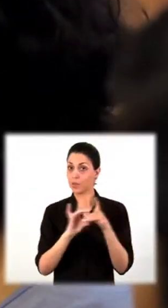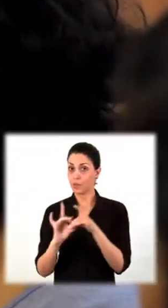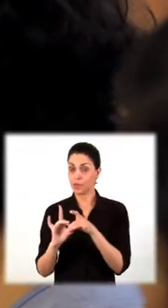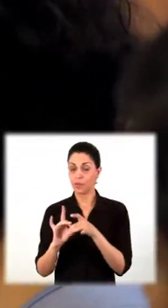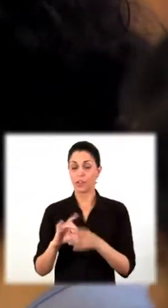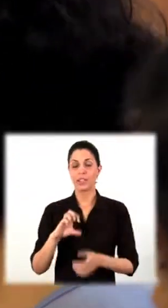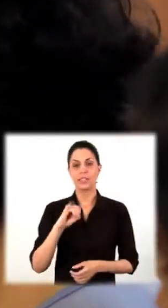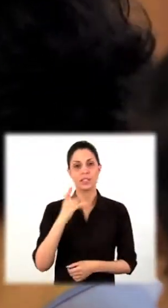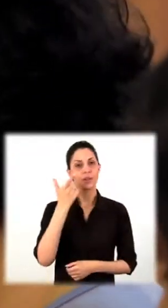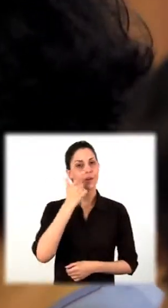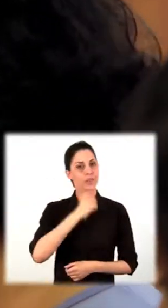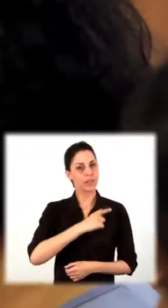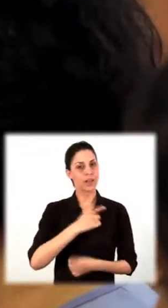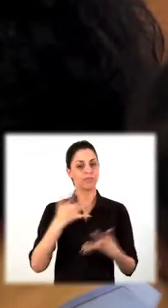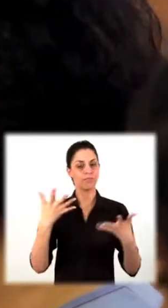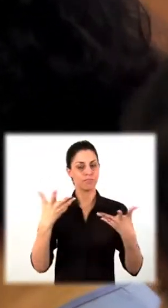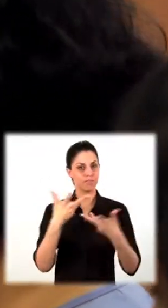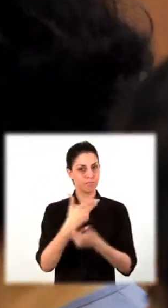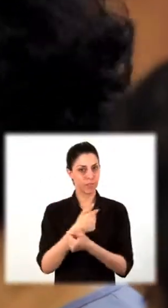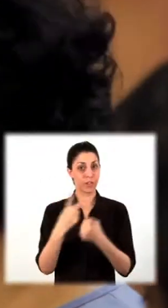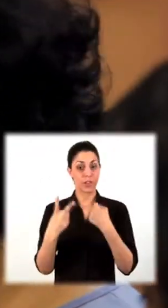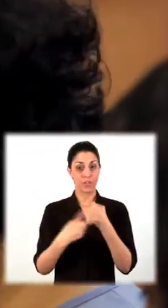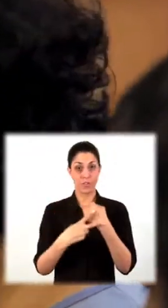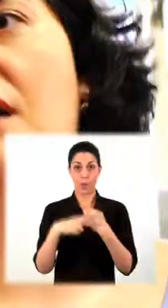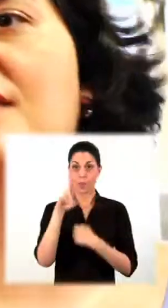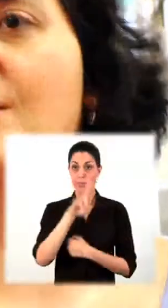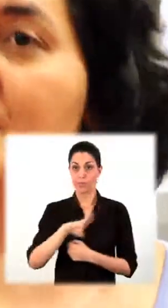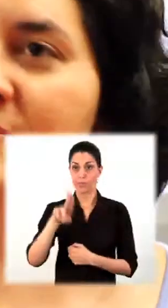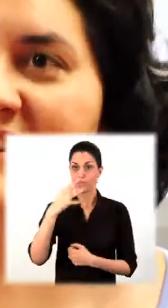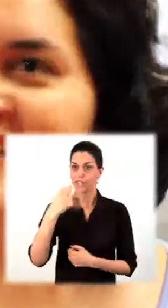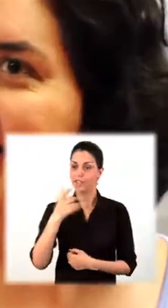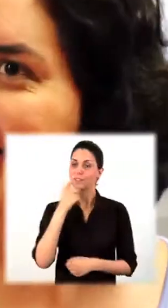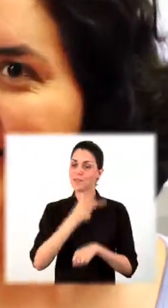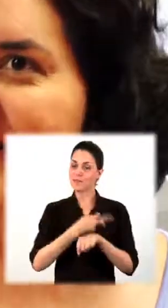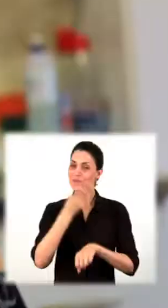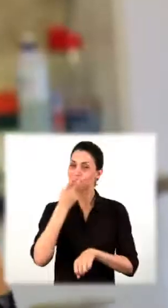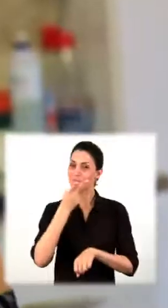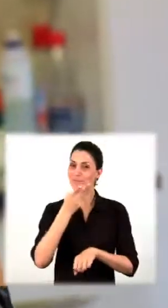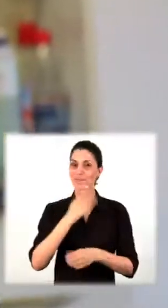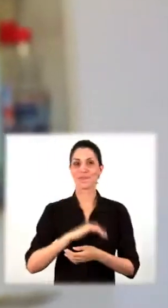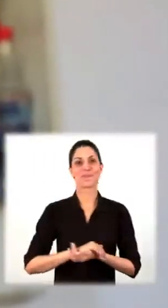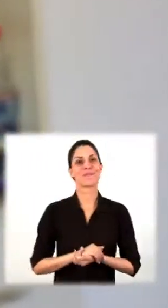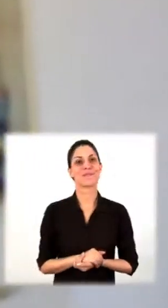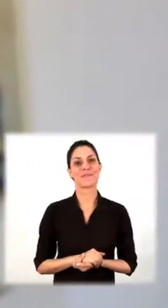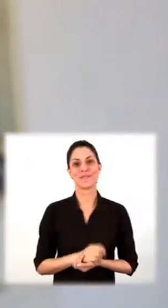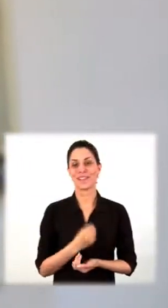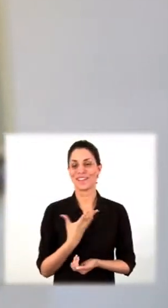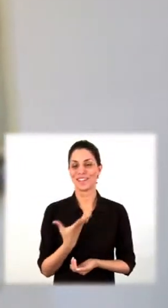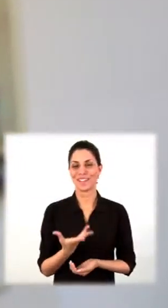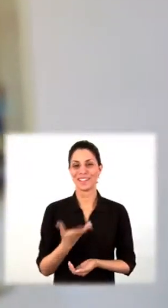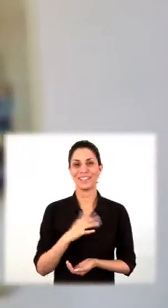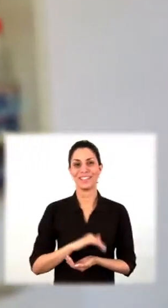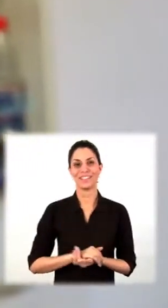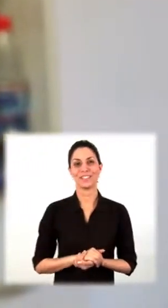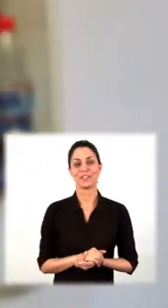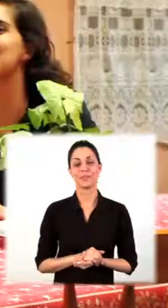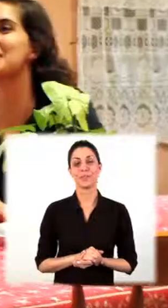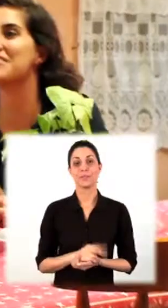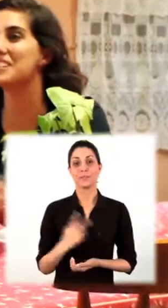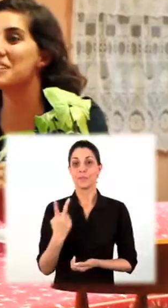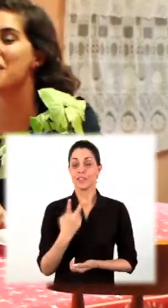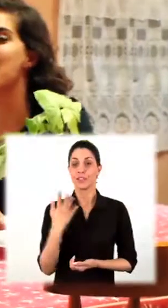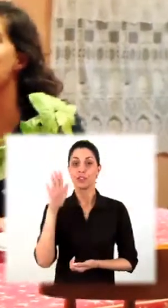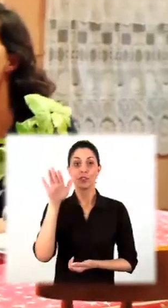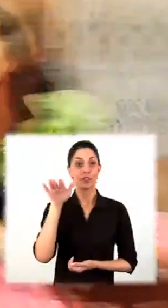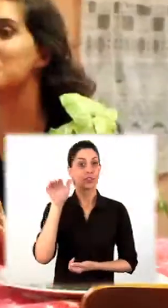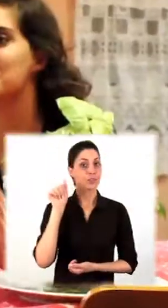você cumprir com excelência, empregando os tempos verbais, tem uma premiação. Lado bom! A gente